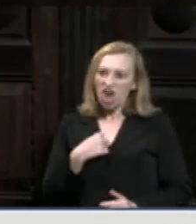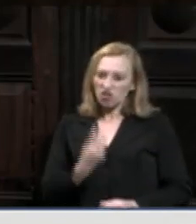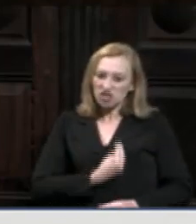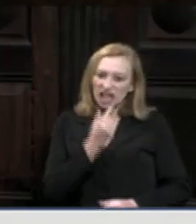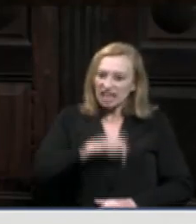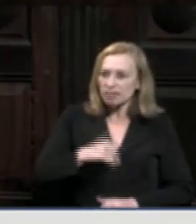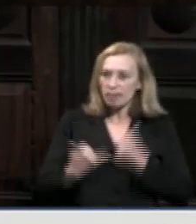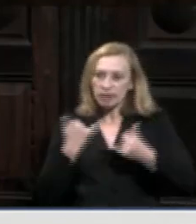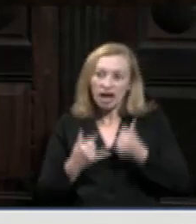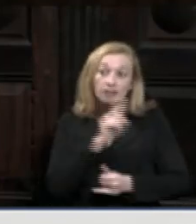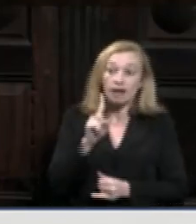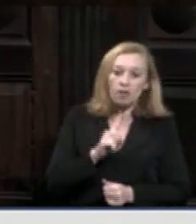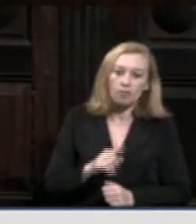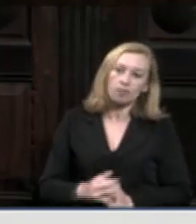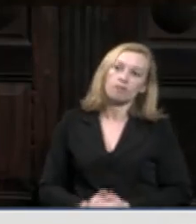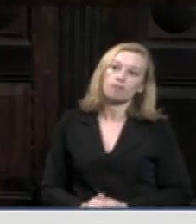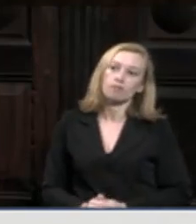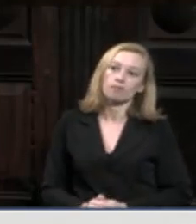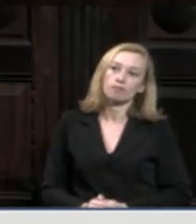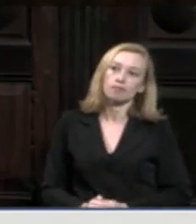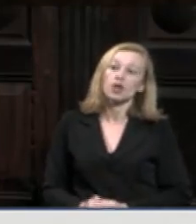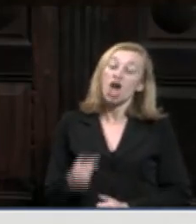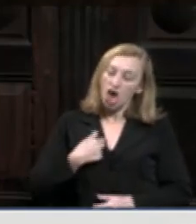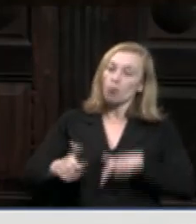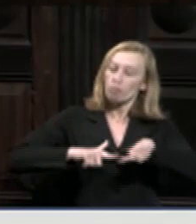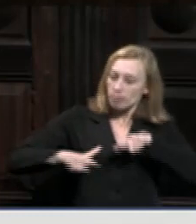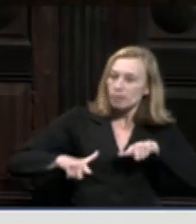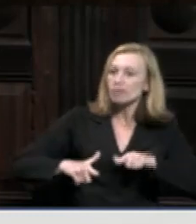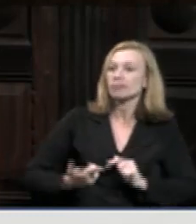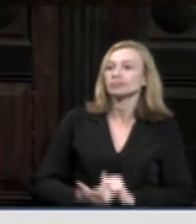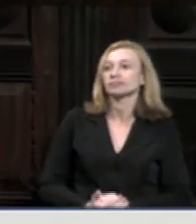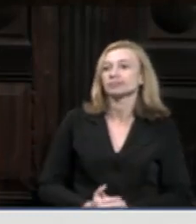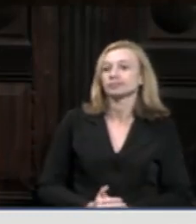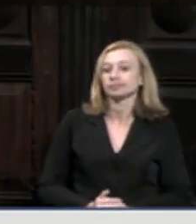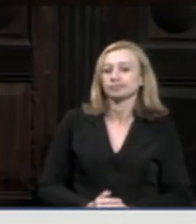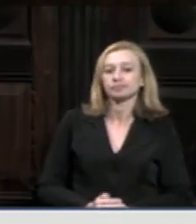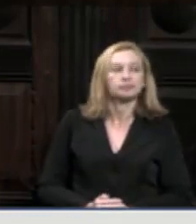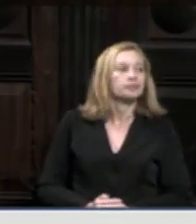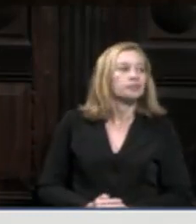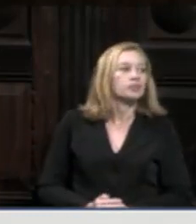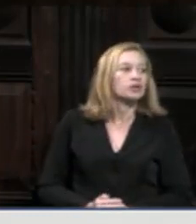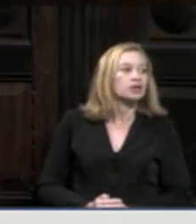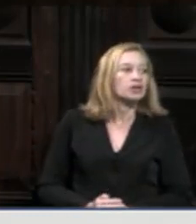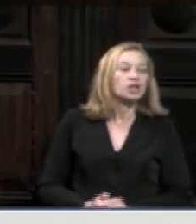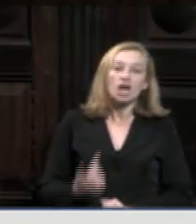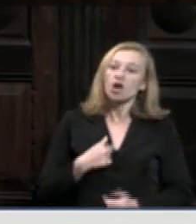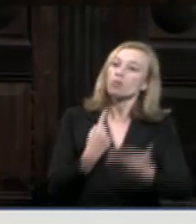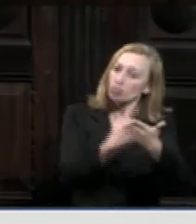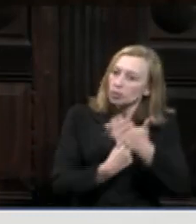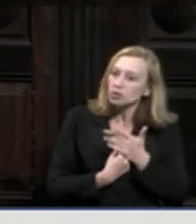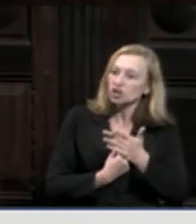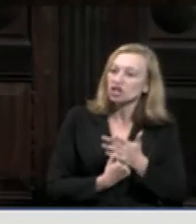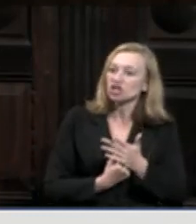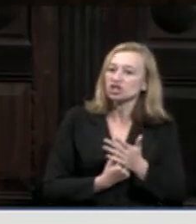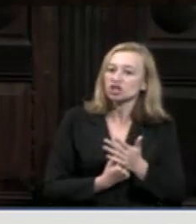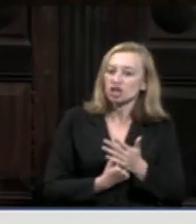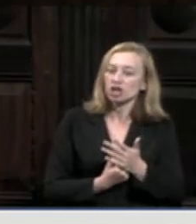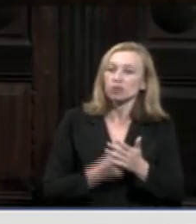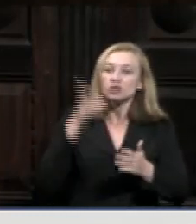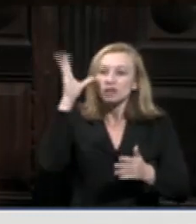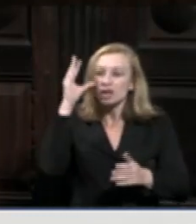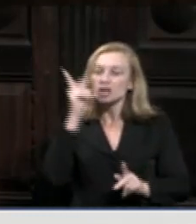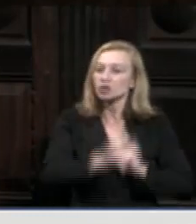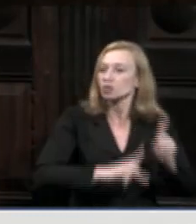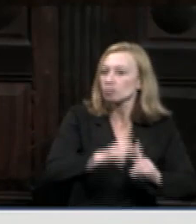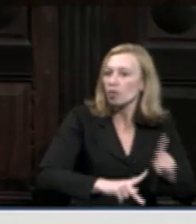brincar. Estou aqui para trabalhar. Estou aqui para defender aquilo que eu acho que deve